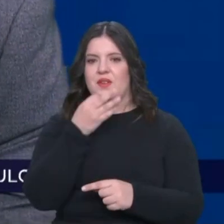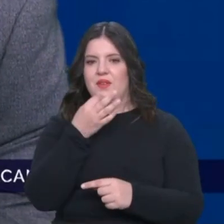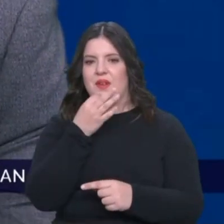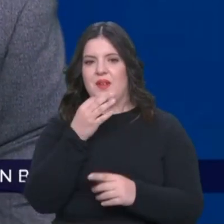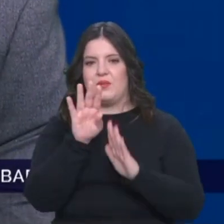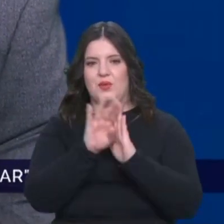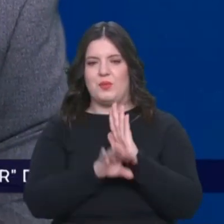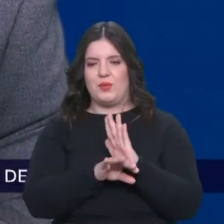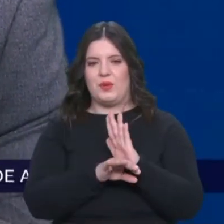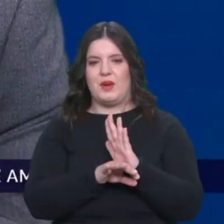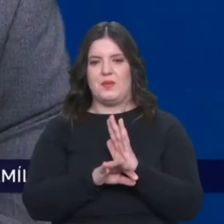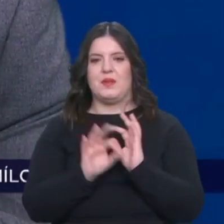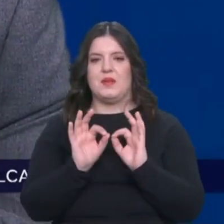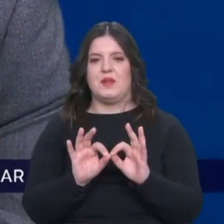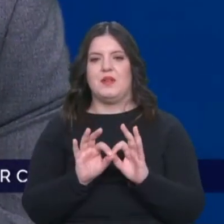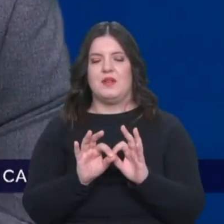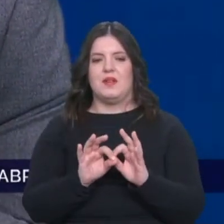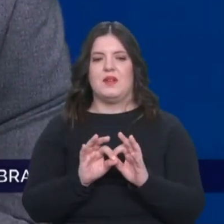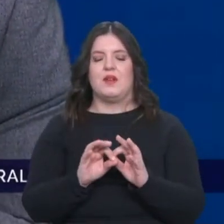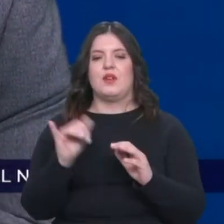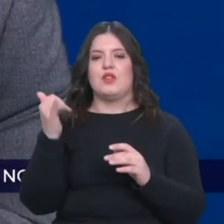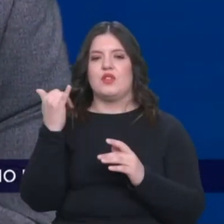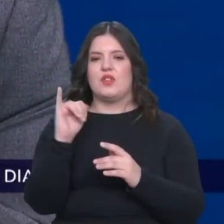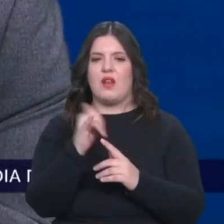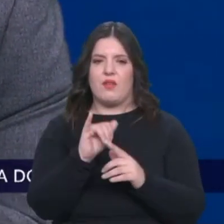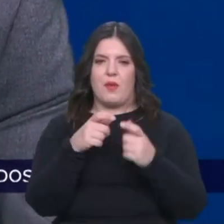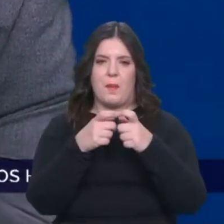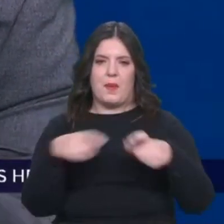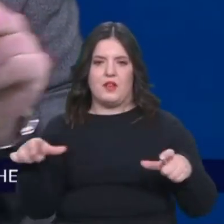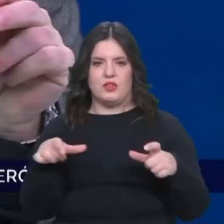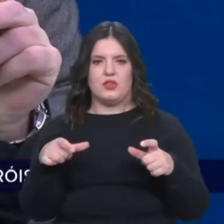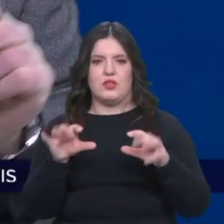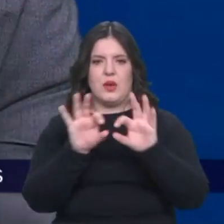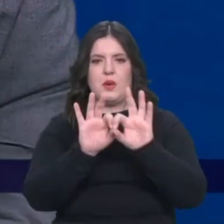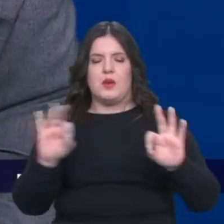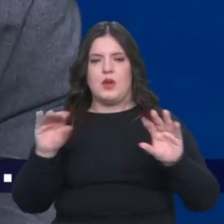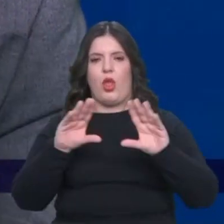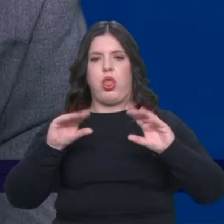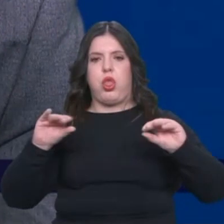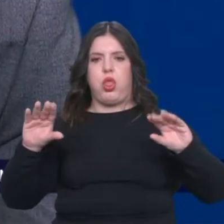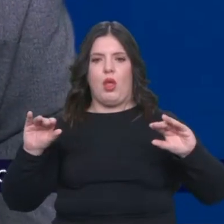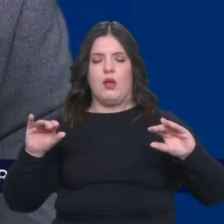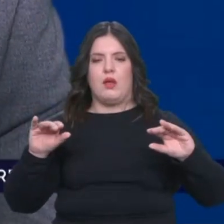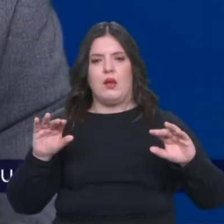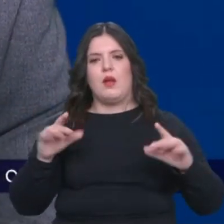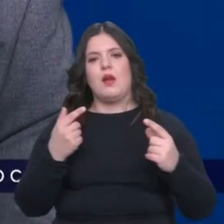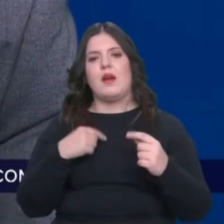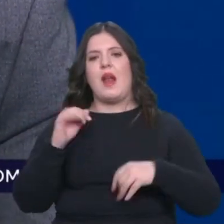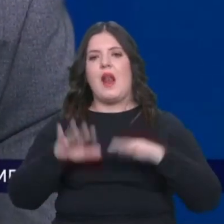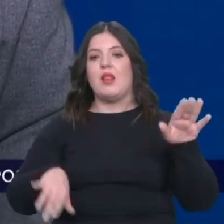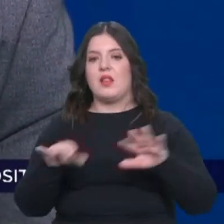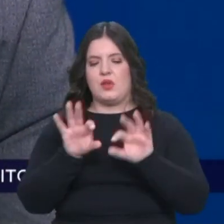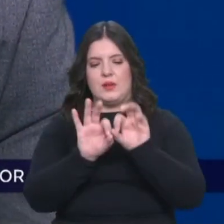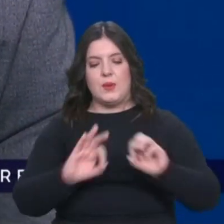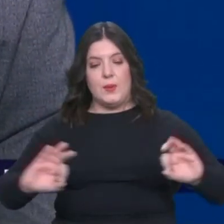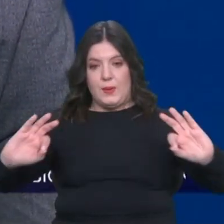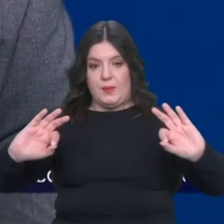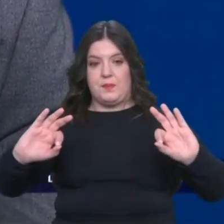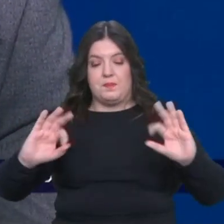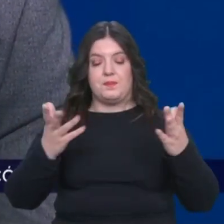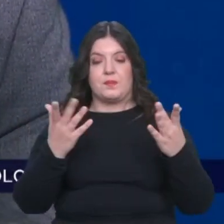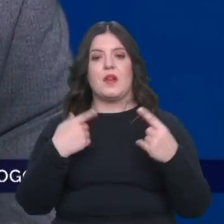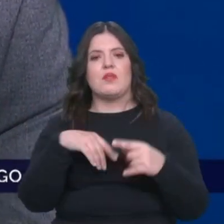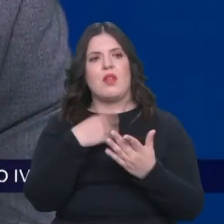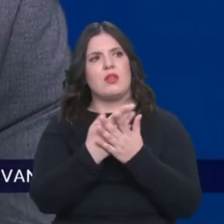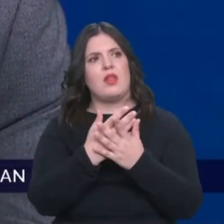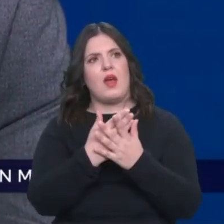uma rubrica de astronomia. Pranchas de surf e bastões de espuma. Aqueles bastões de espuma que às vezes há na natação. Isto leva-nos, de facto, ao